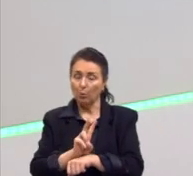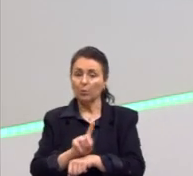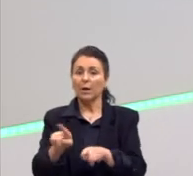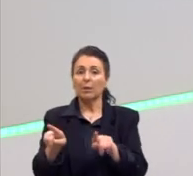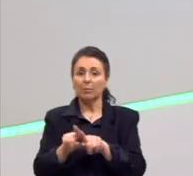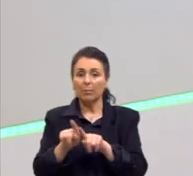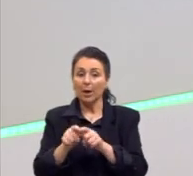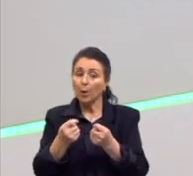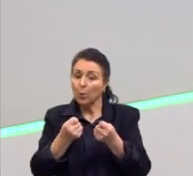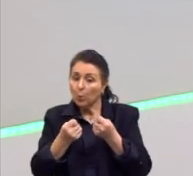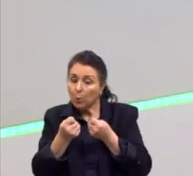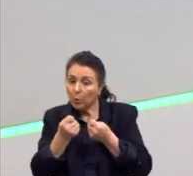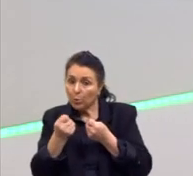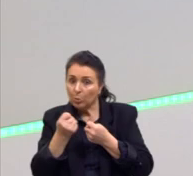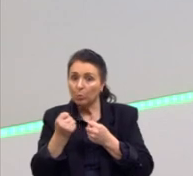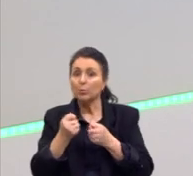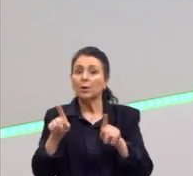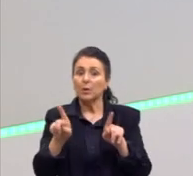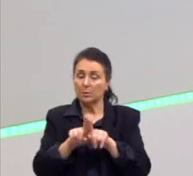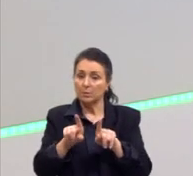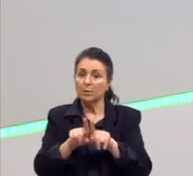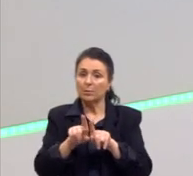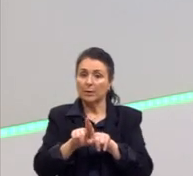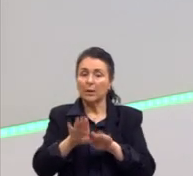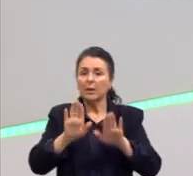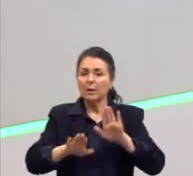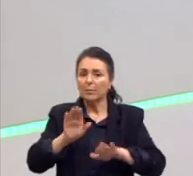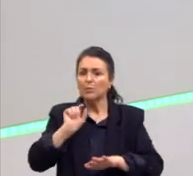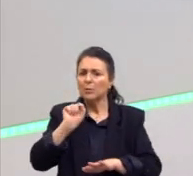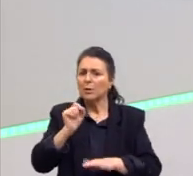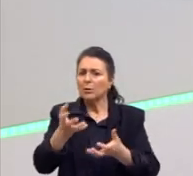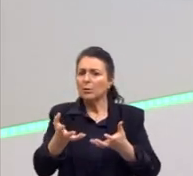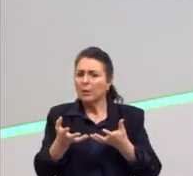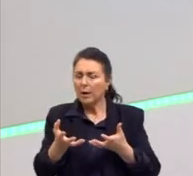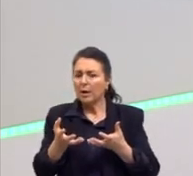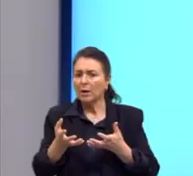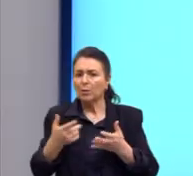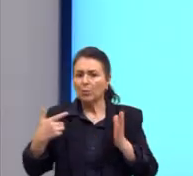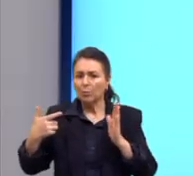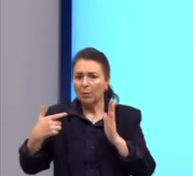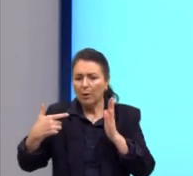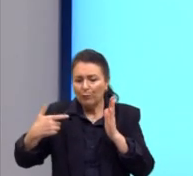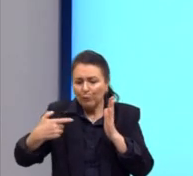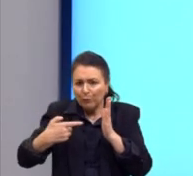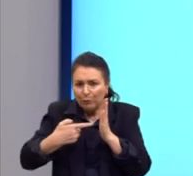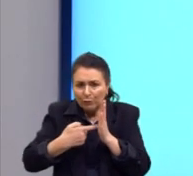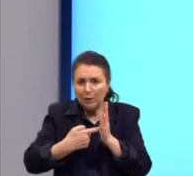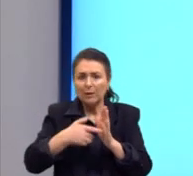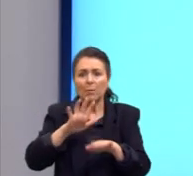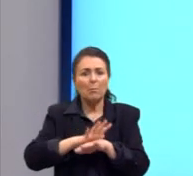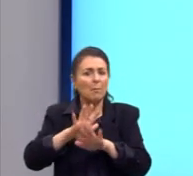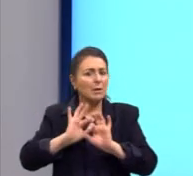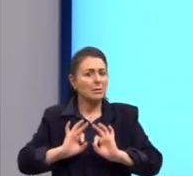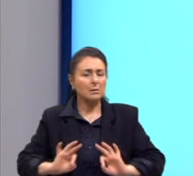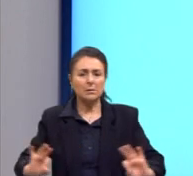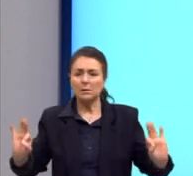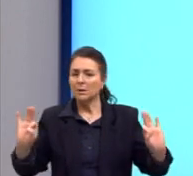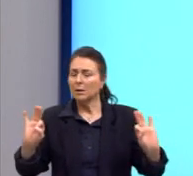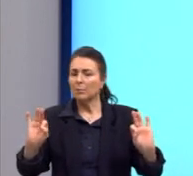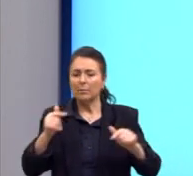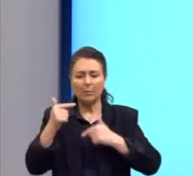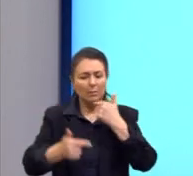Economia mais barata mas depende do que eu quero né a cadeira mais simples que serviços mais básicos